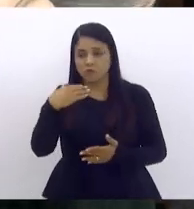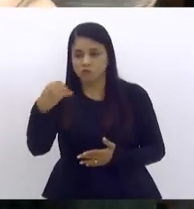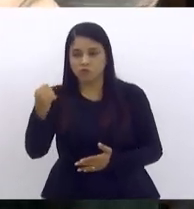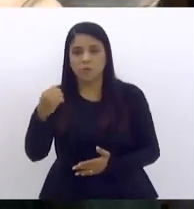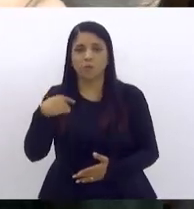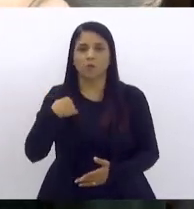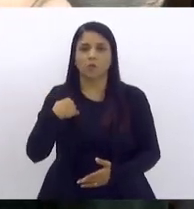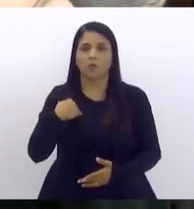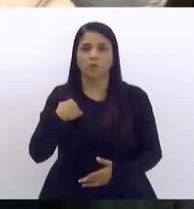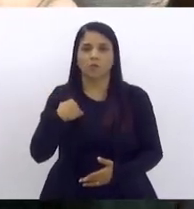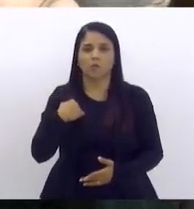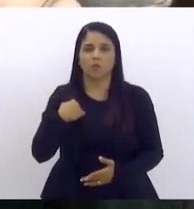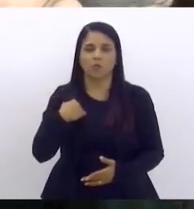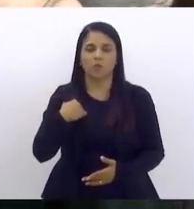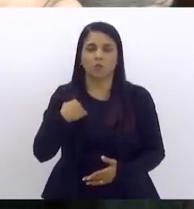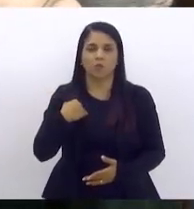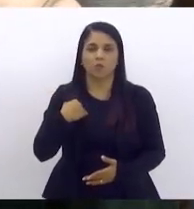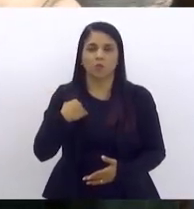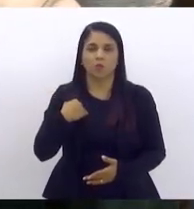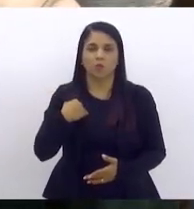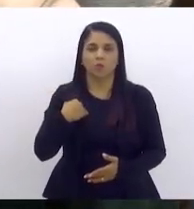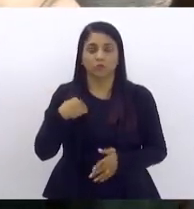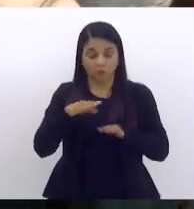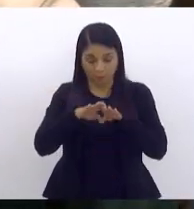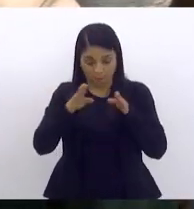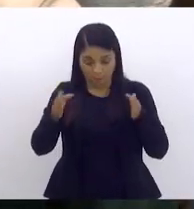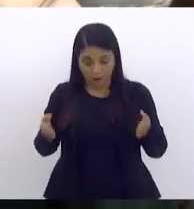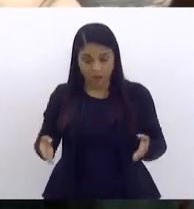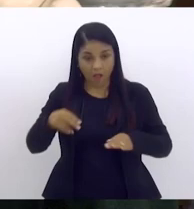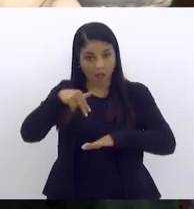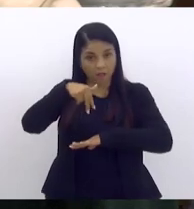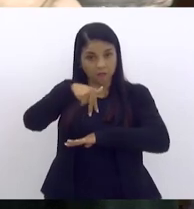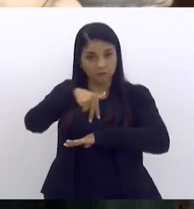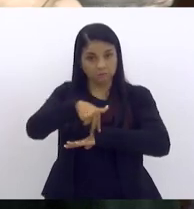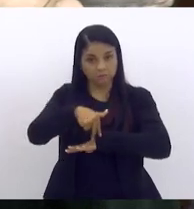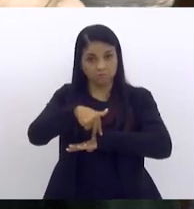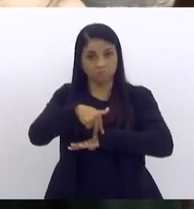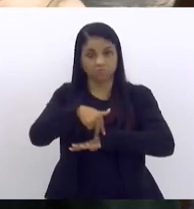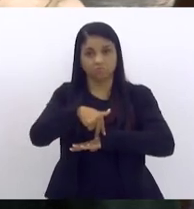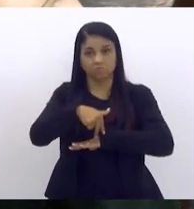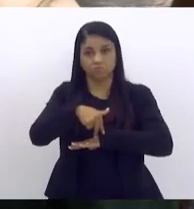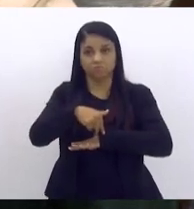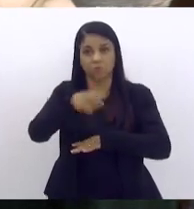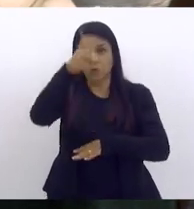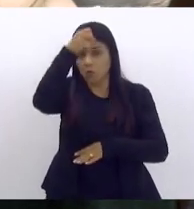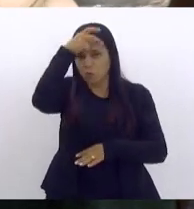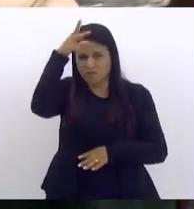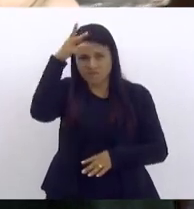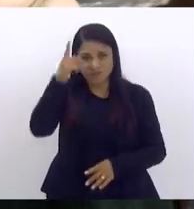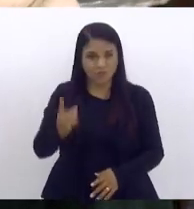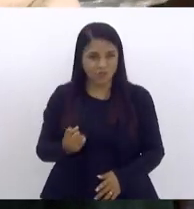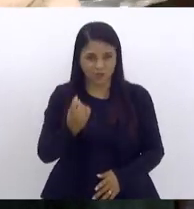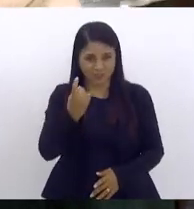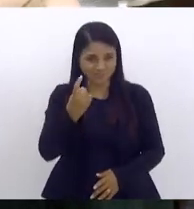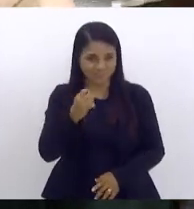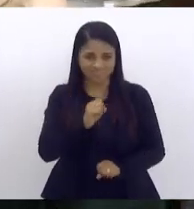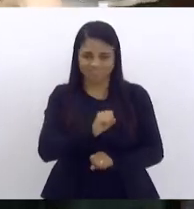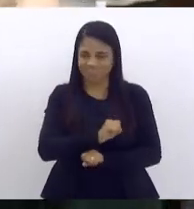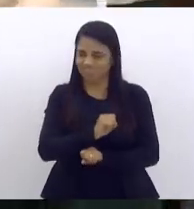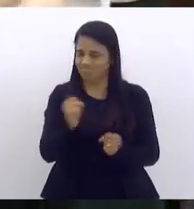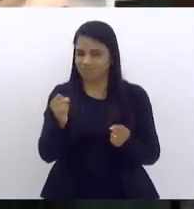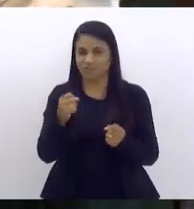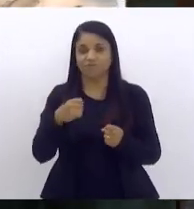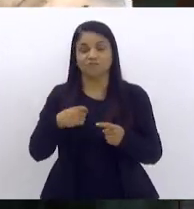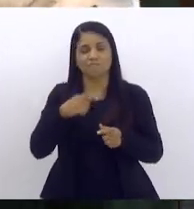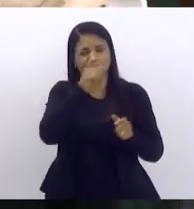atenção sobre a situação do palanque, né? O palanque ali, realmente, o prefeito não estava sozinho, tinha diversas pessoas